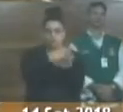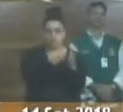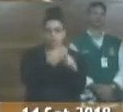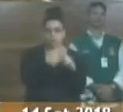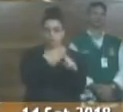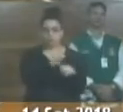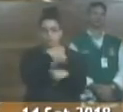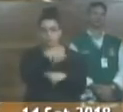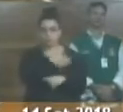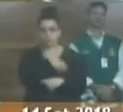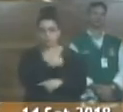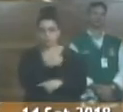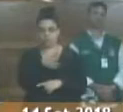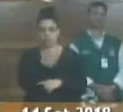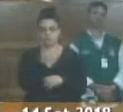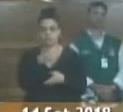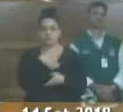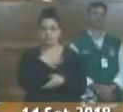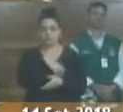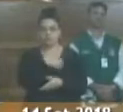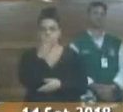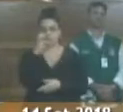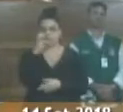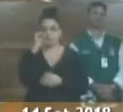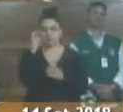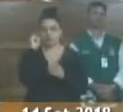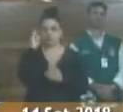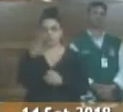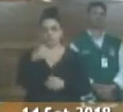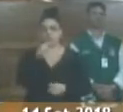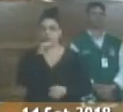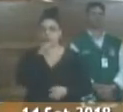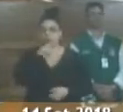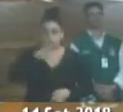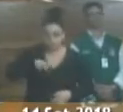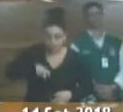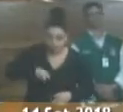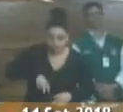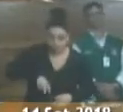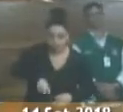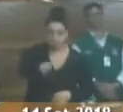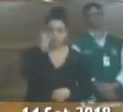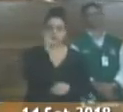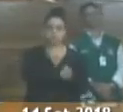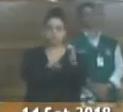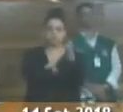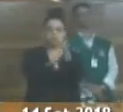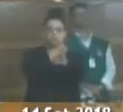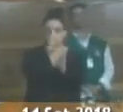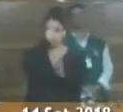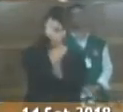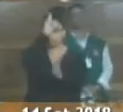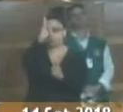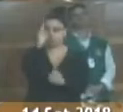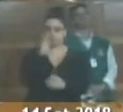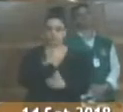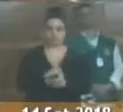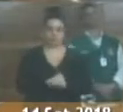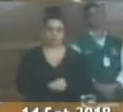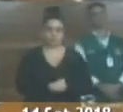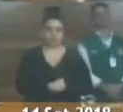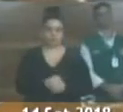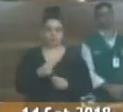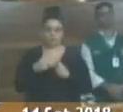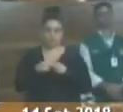filha, mas, por diversas vezes, minha filha, 5 horas da manhã, tinha que passar por dentro d'água para chegar ao cais principal, que está